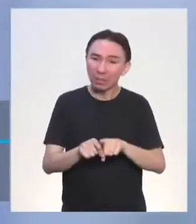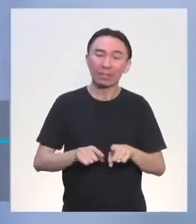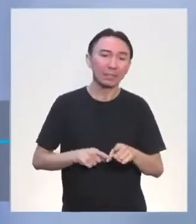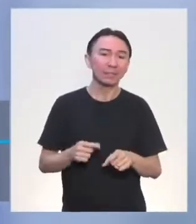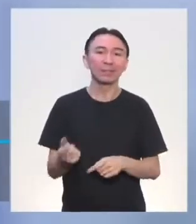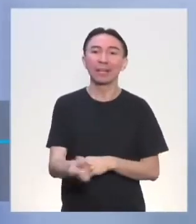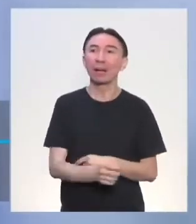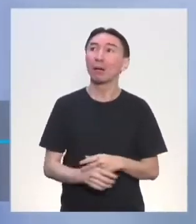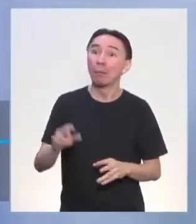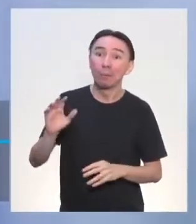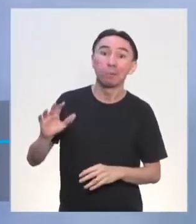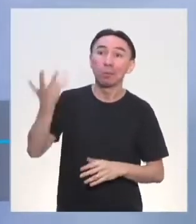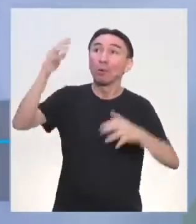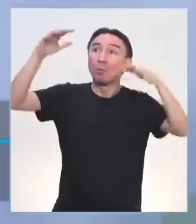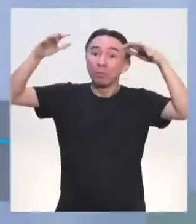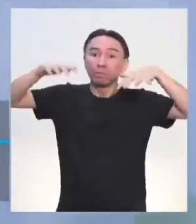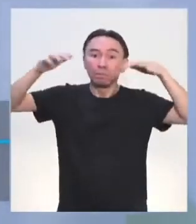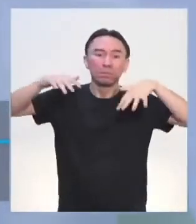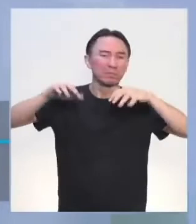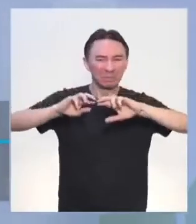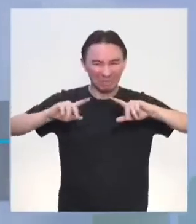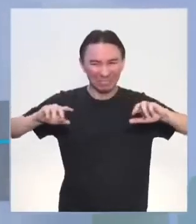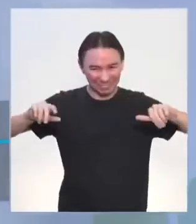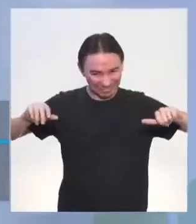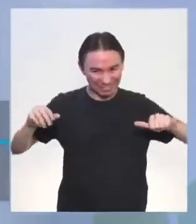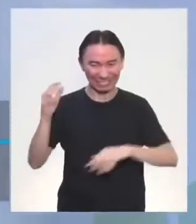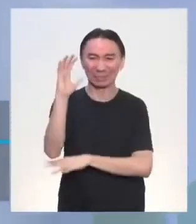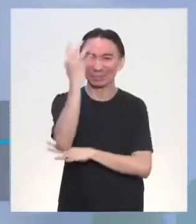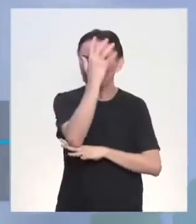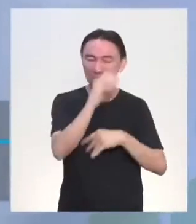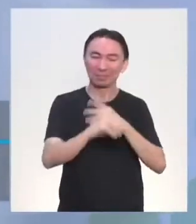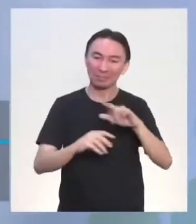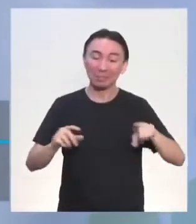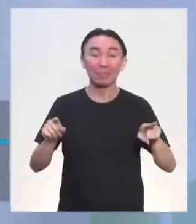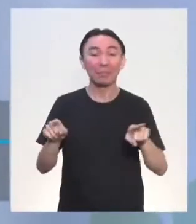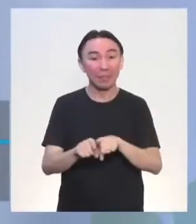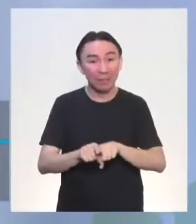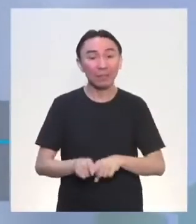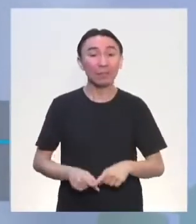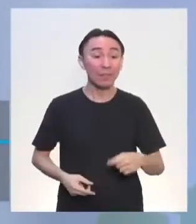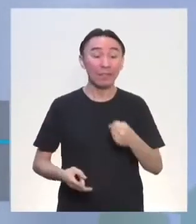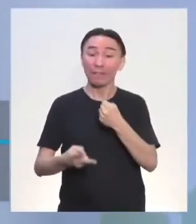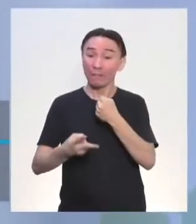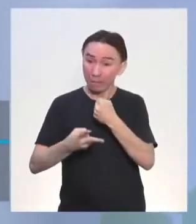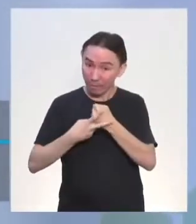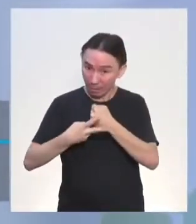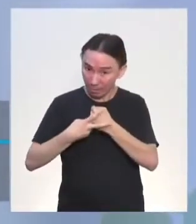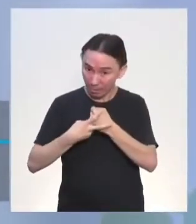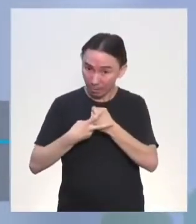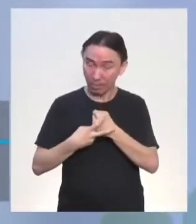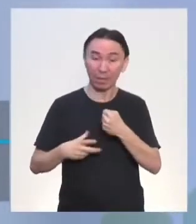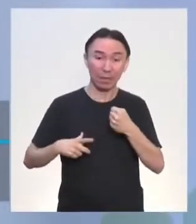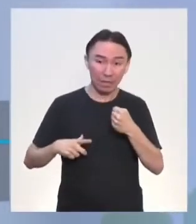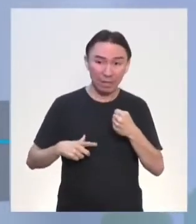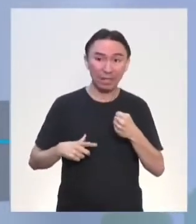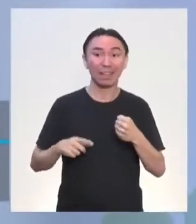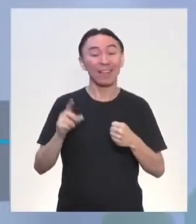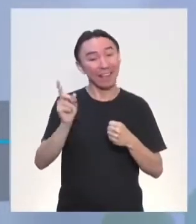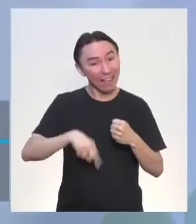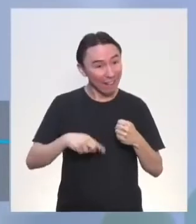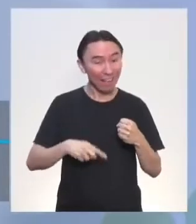prefiro complementar que verbo é a palavra que expressa fato, acontecimento. Tudo